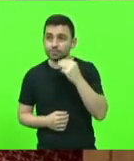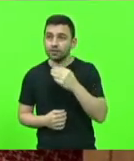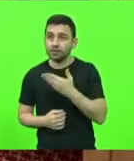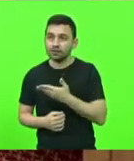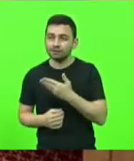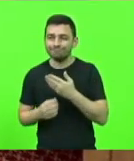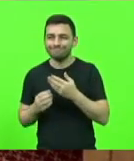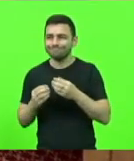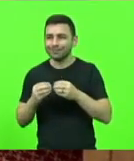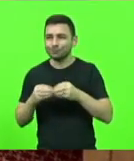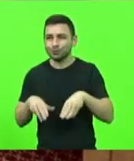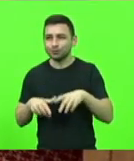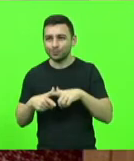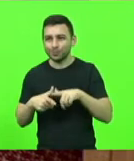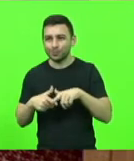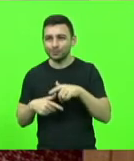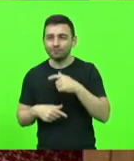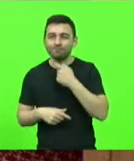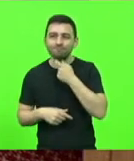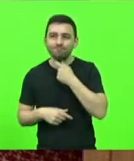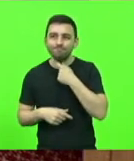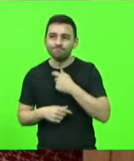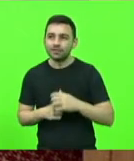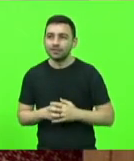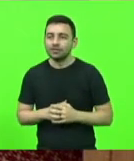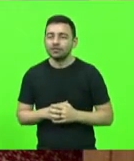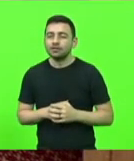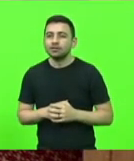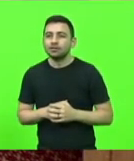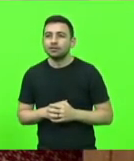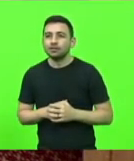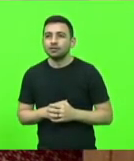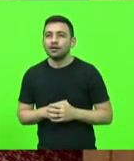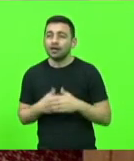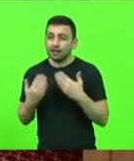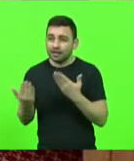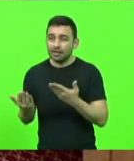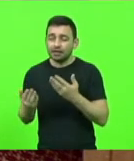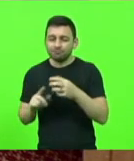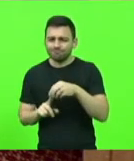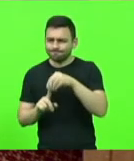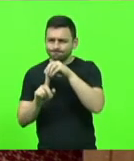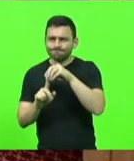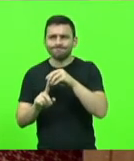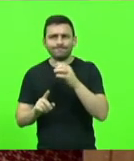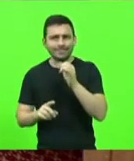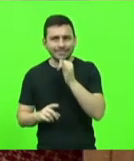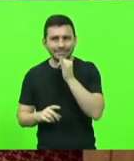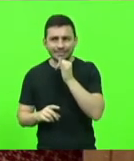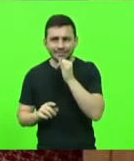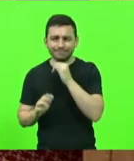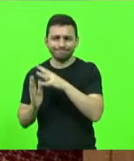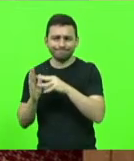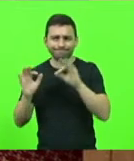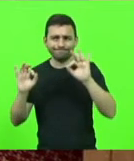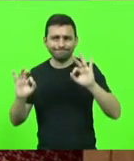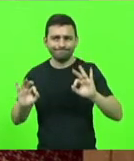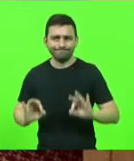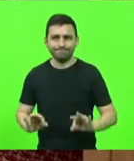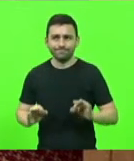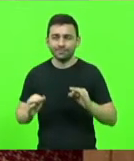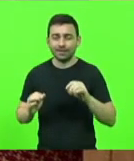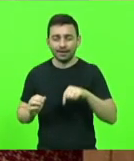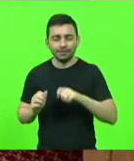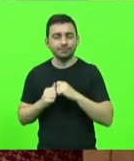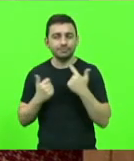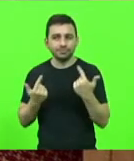prejudicada mas que é um e o ícone é um exemplo para todos nós aqui na Assembleia